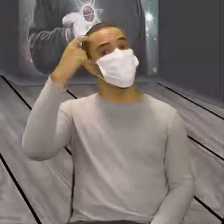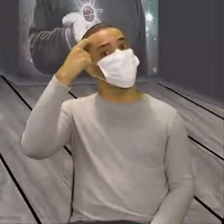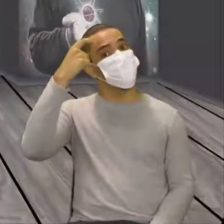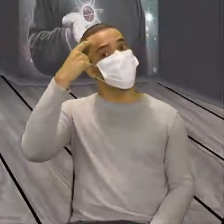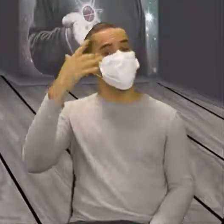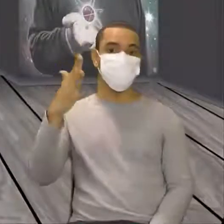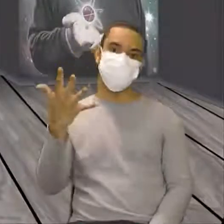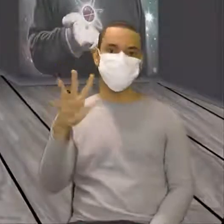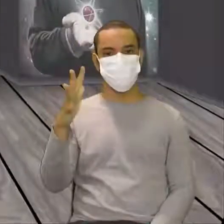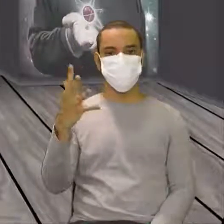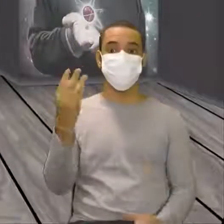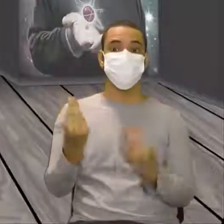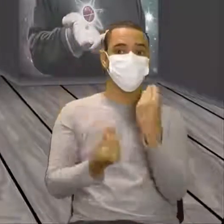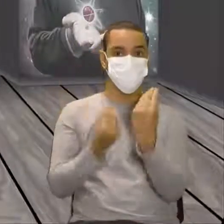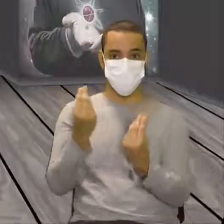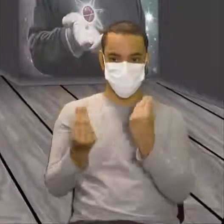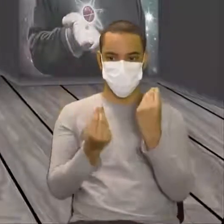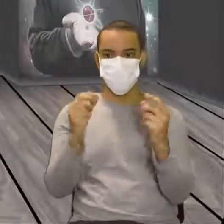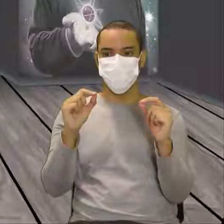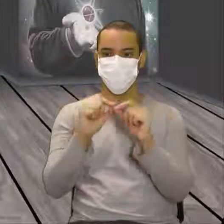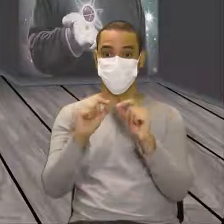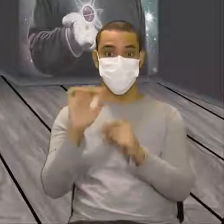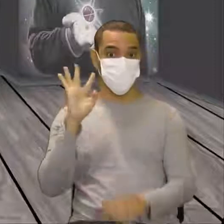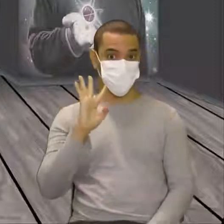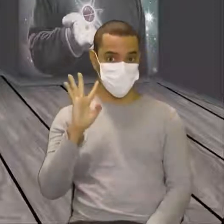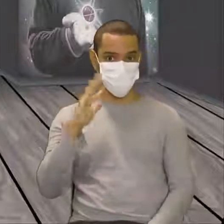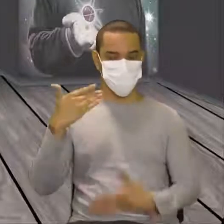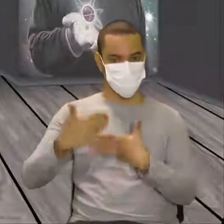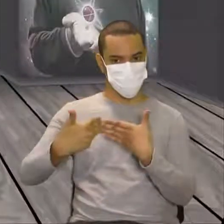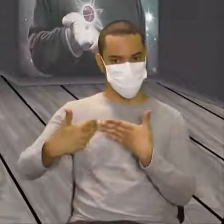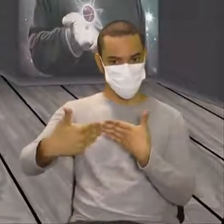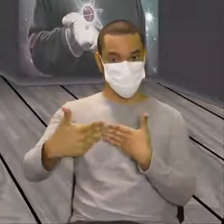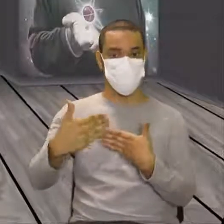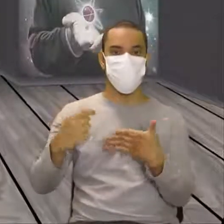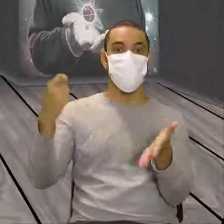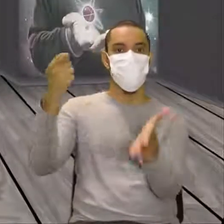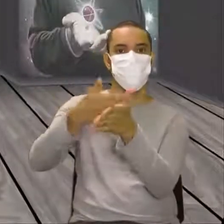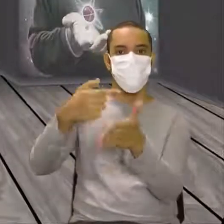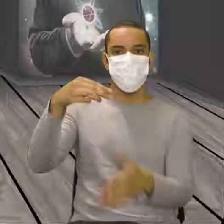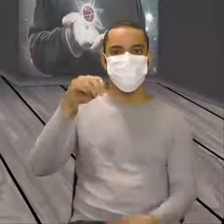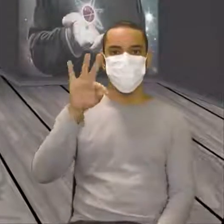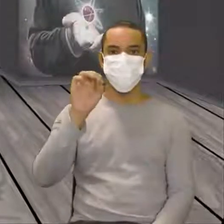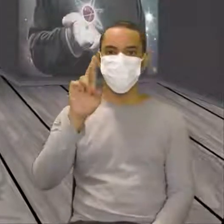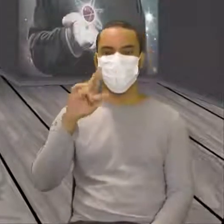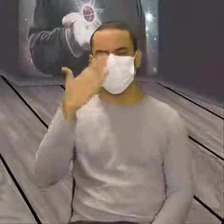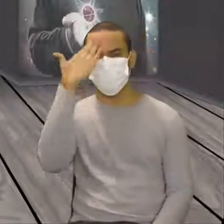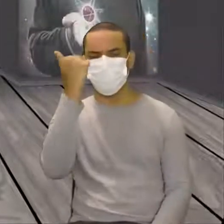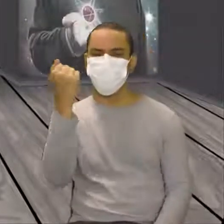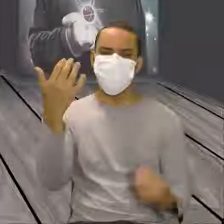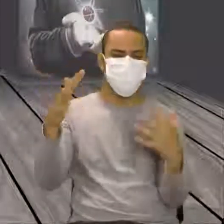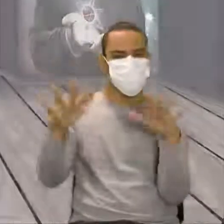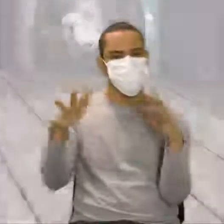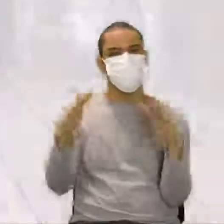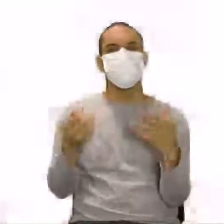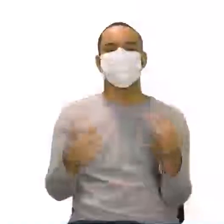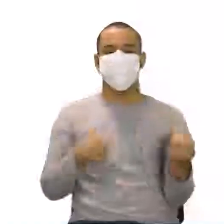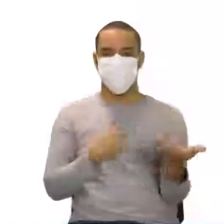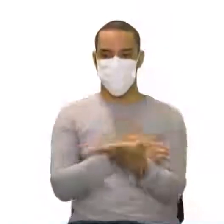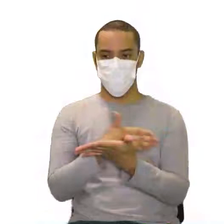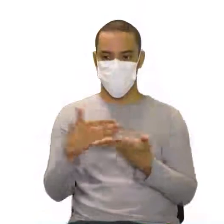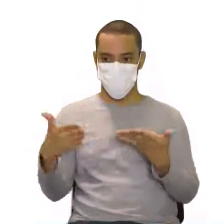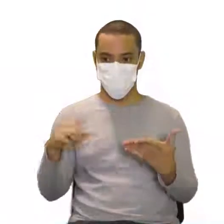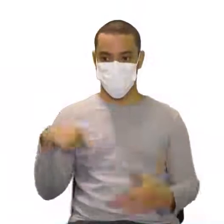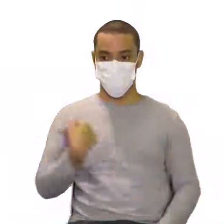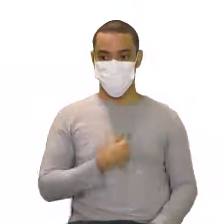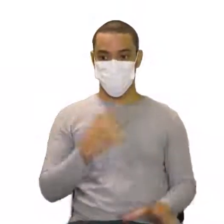noção bem legal sobre isso. Beleza? Quando for comprar um motor também, você vai ter noção. Então, vamos lá, começando?